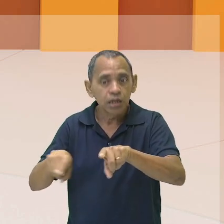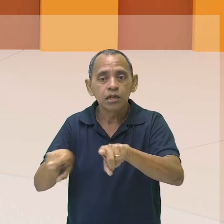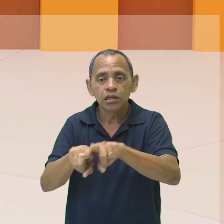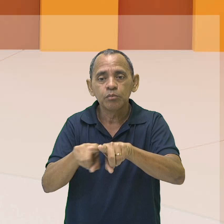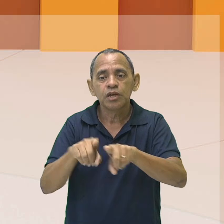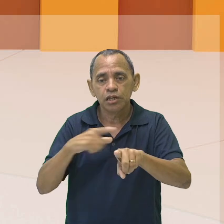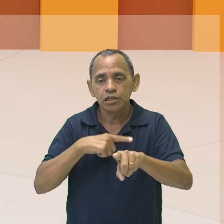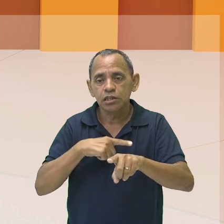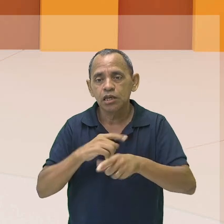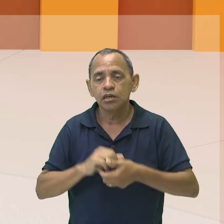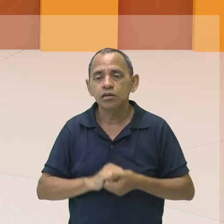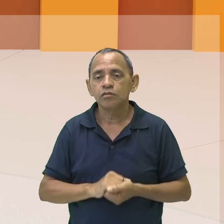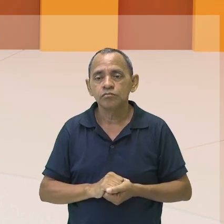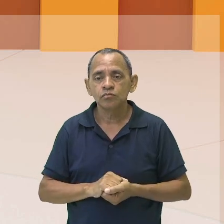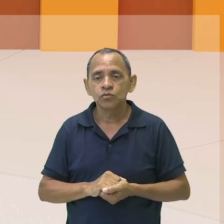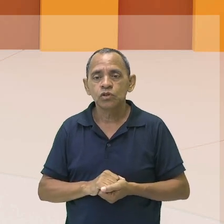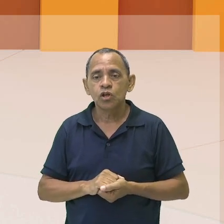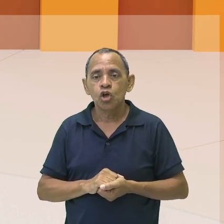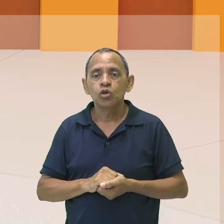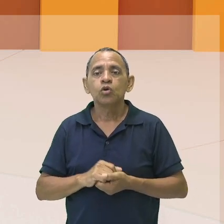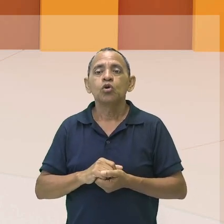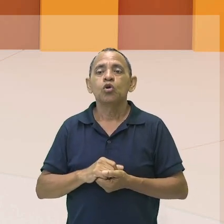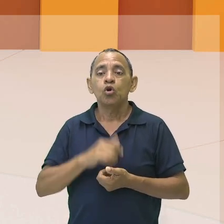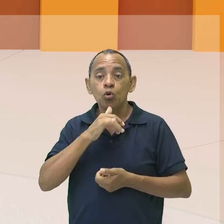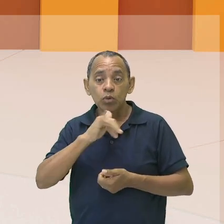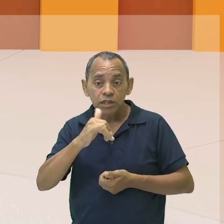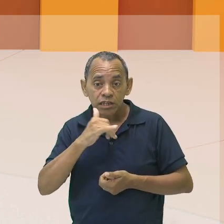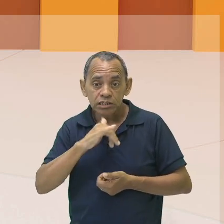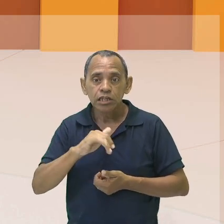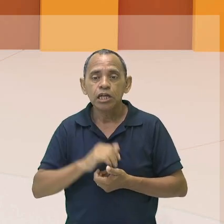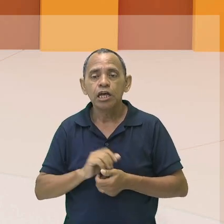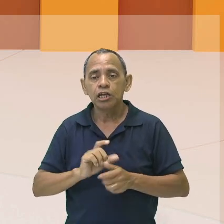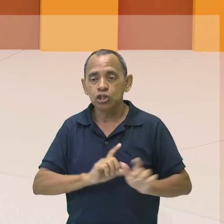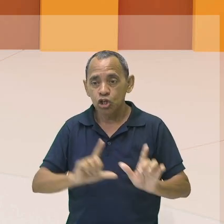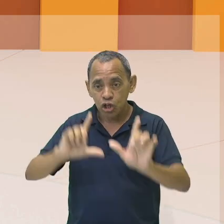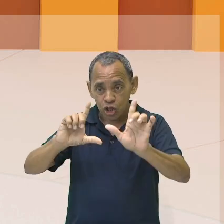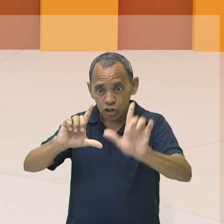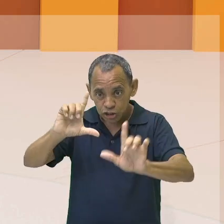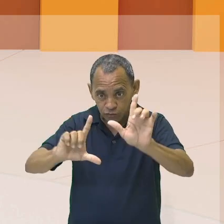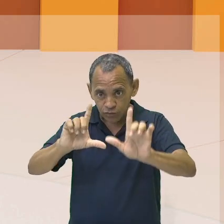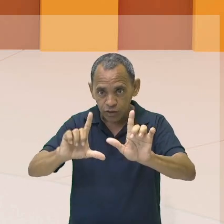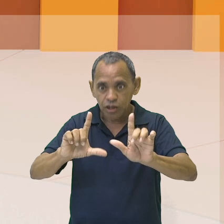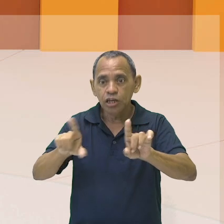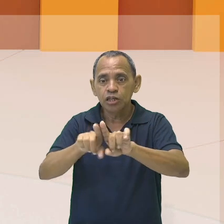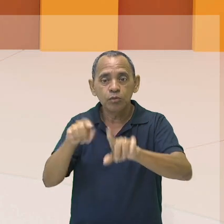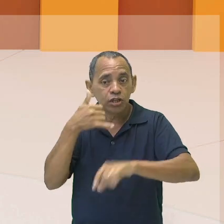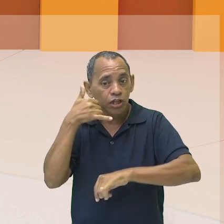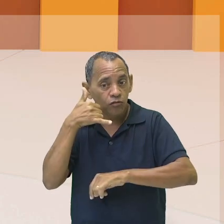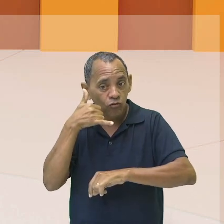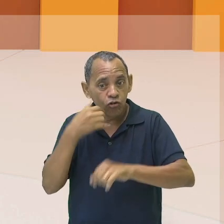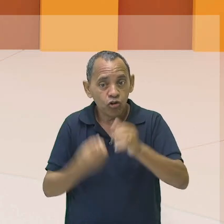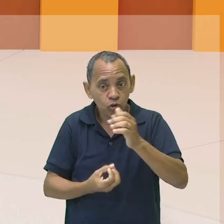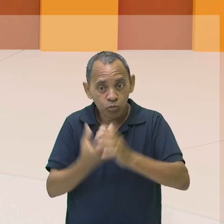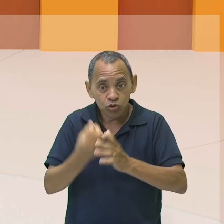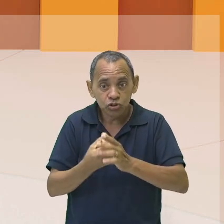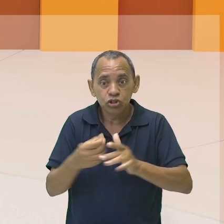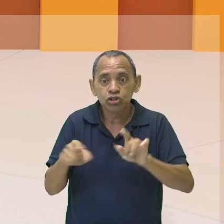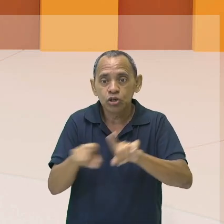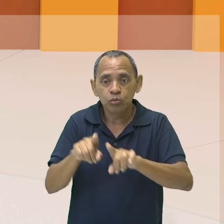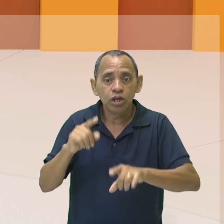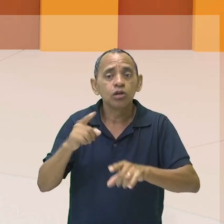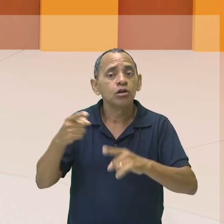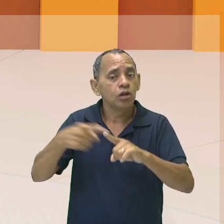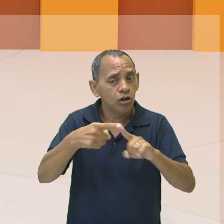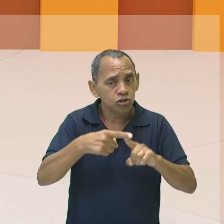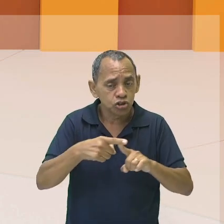Vindo dos equipamentos como TV, telefone, dentre outros. E temos o lixo radioativo, que é